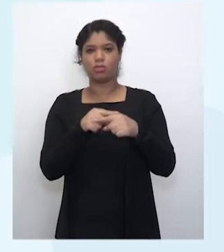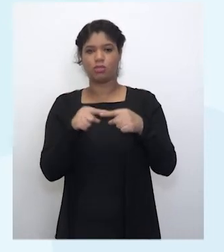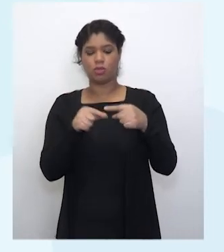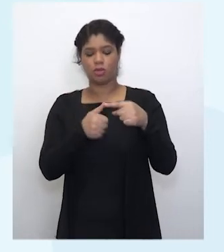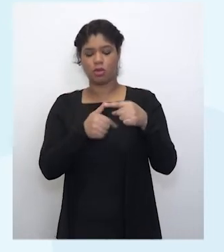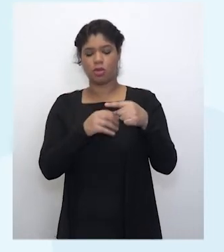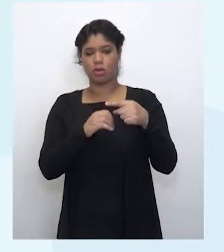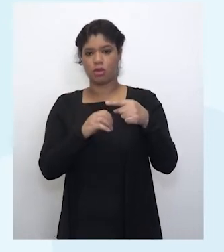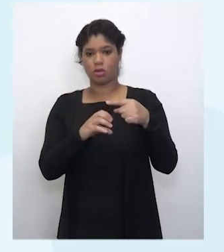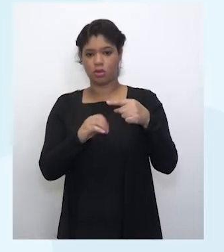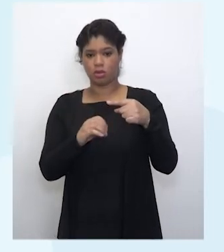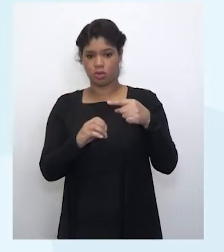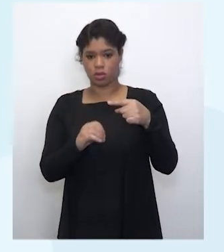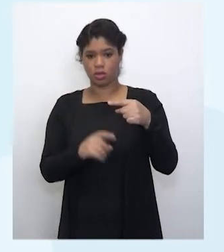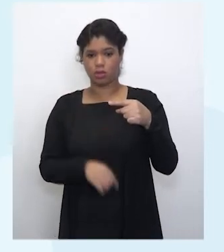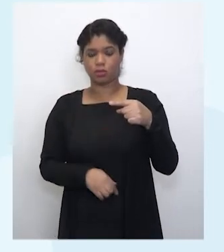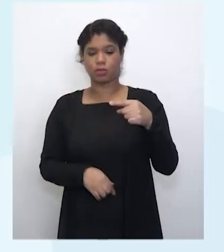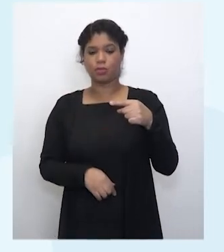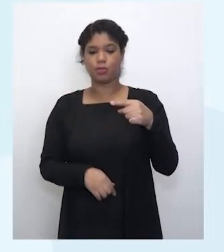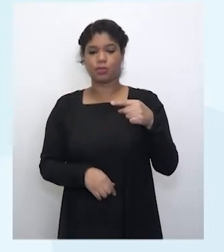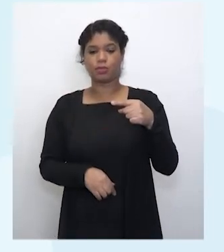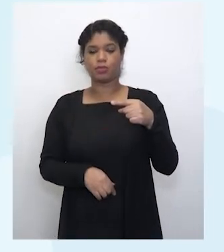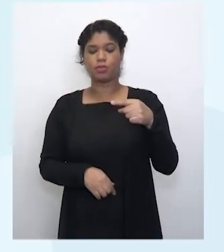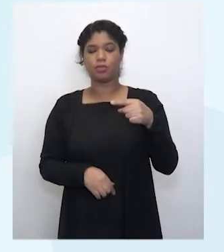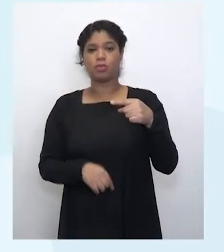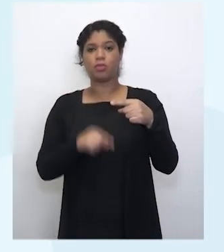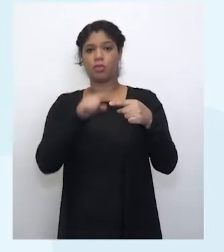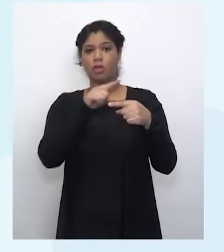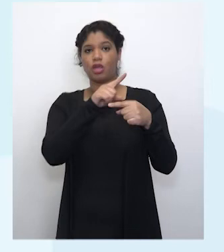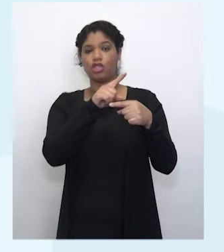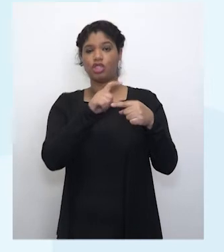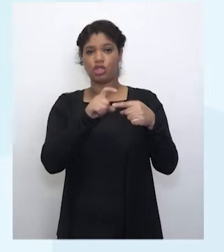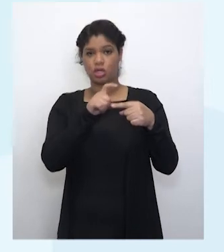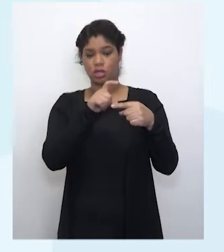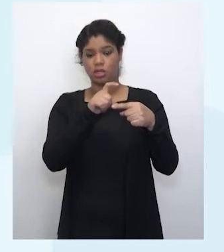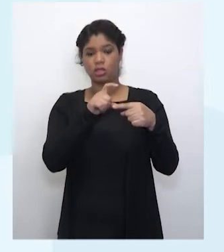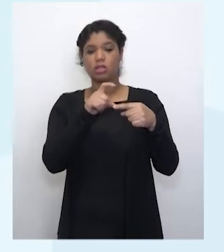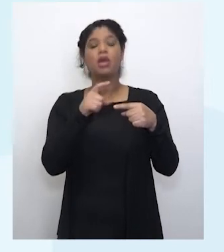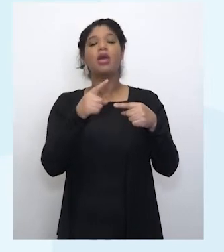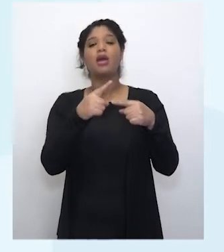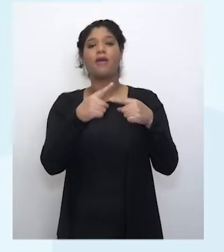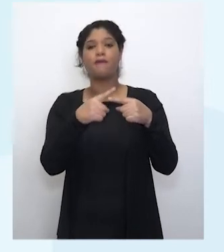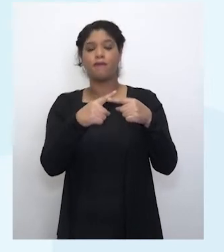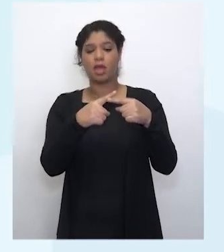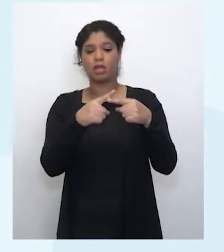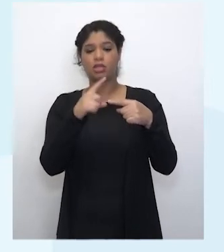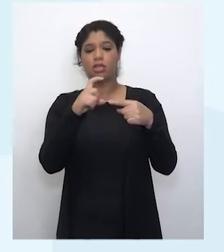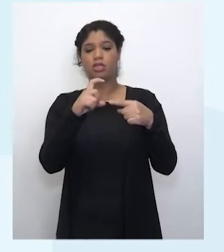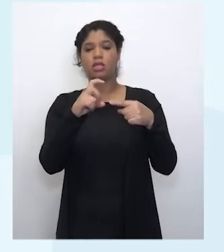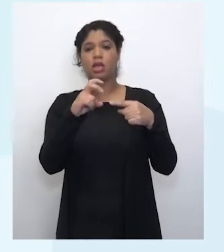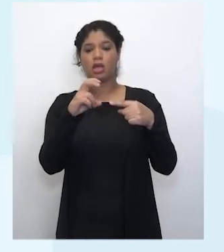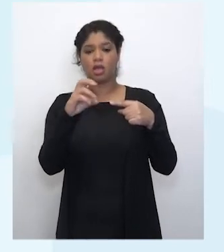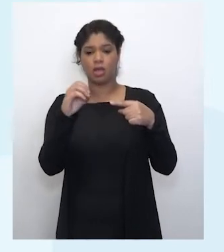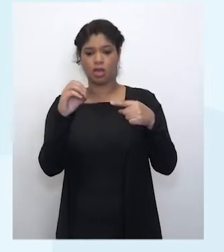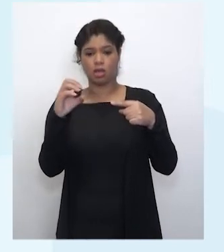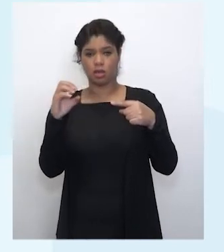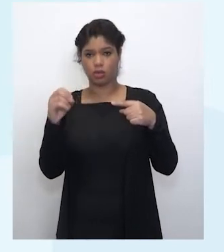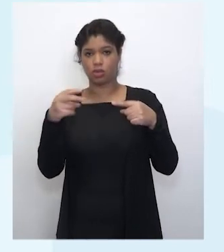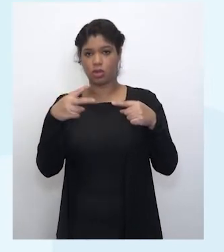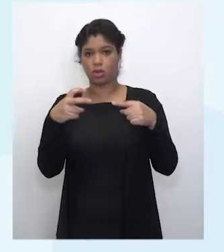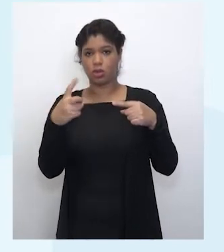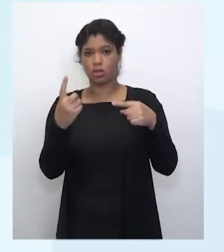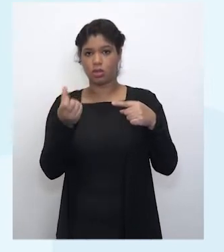D é vezes 500, que é igual a 160. Então, agora eu tenho que encontrar o